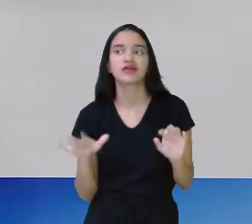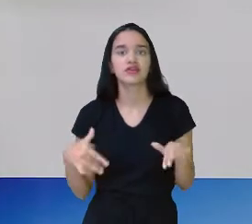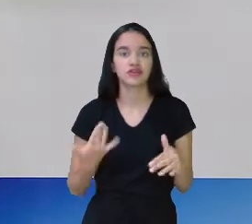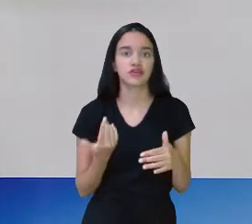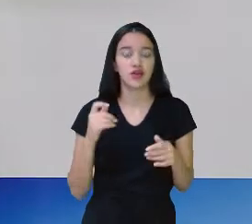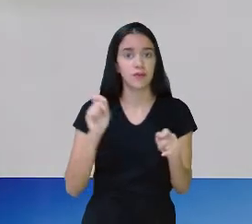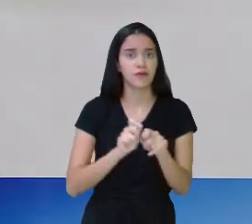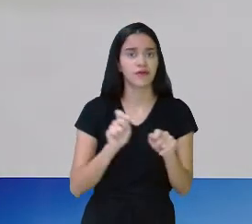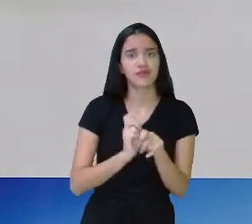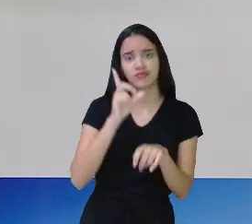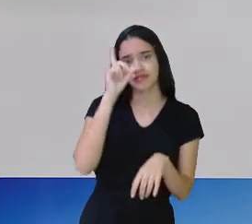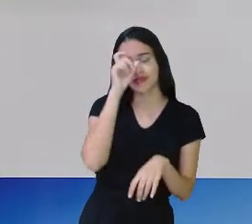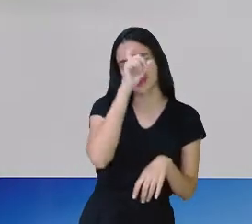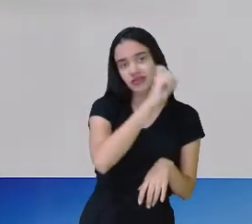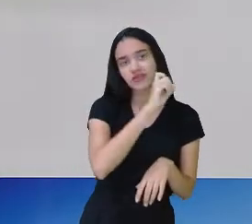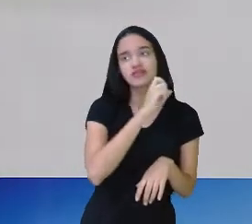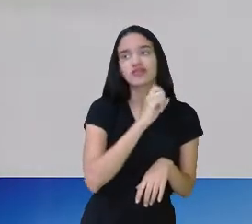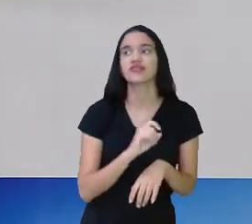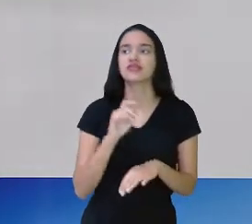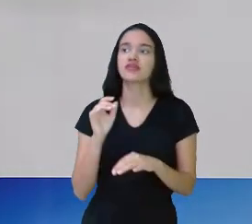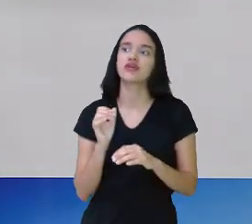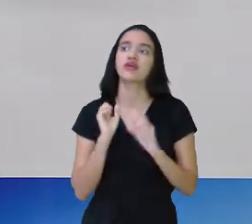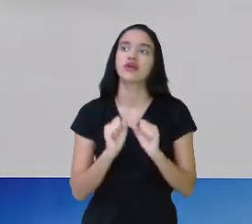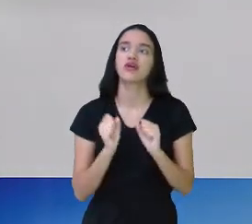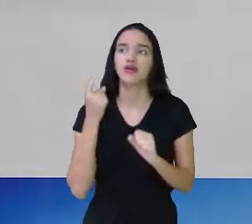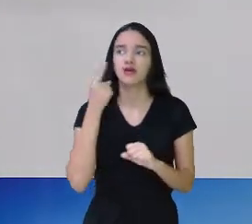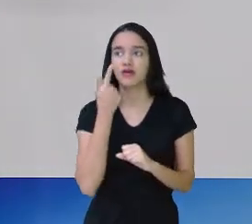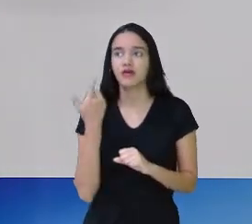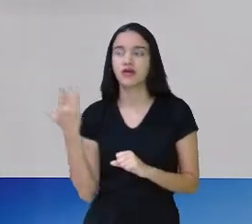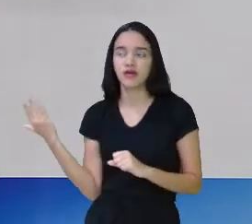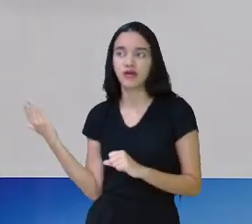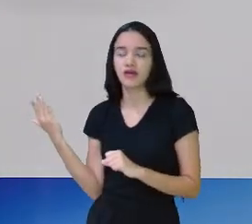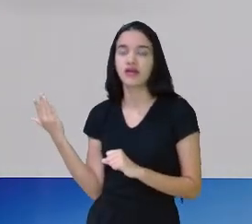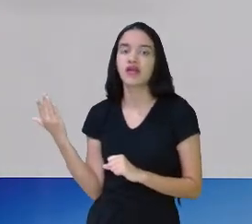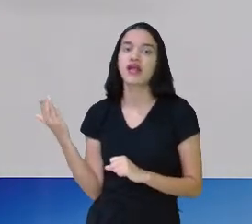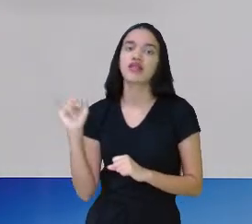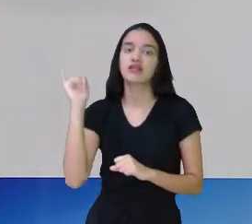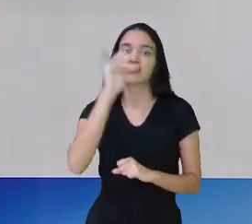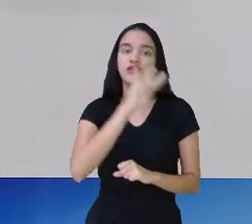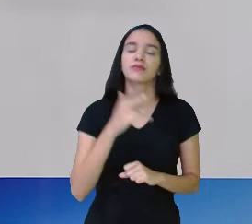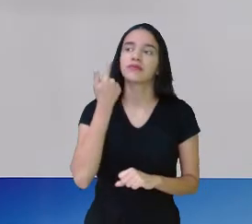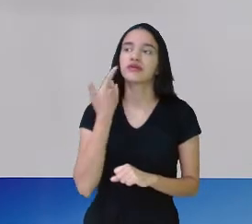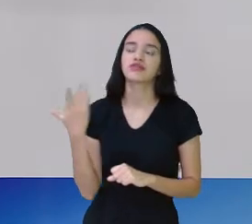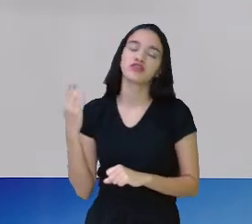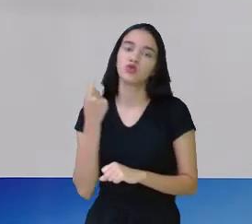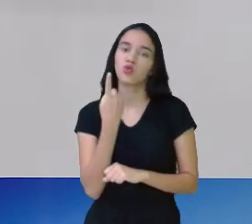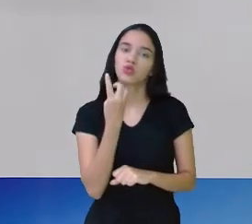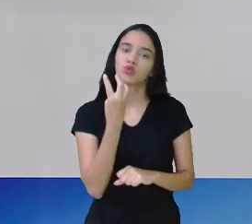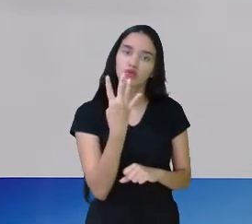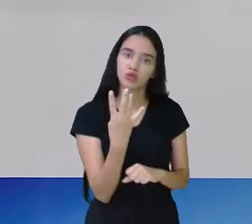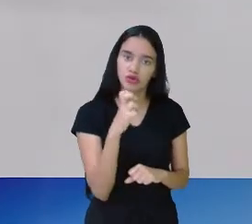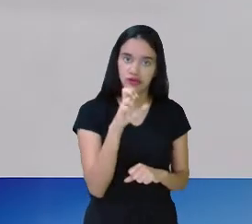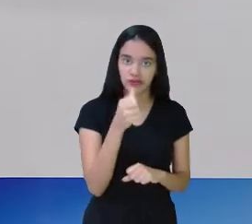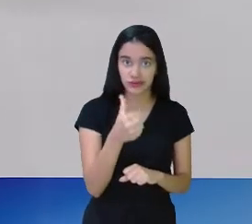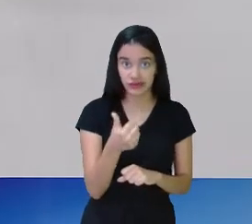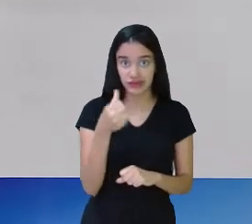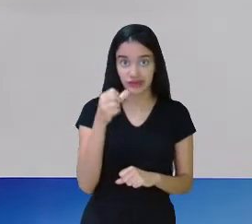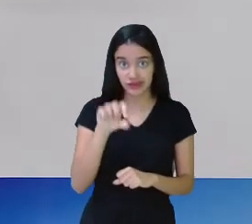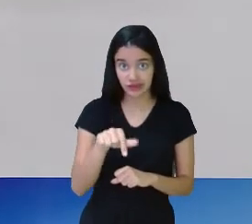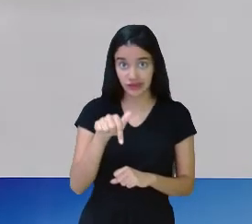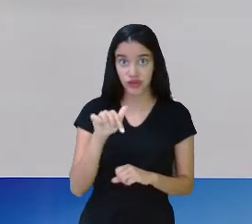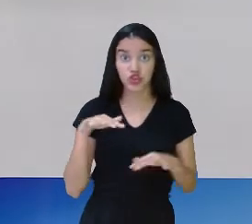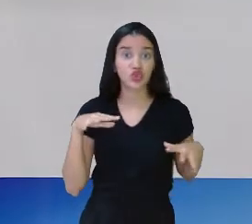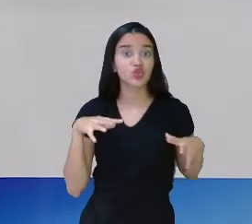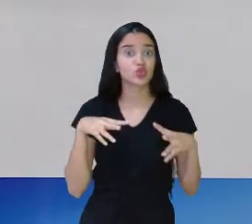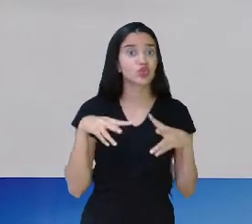aqui fica mais difícil. Pode contar comigo na imagem, ó. 1, 2, 3, 4, 5, 6, 7.